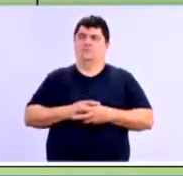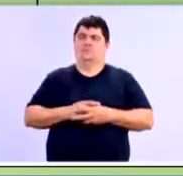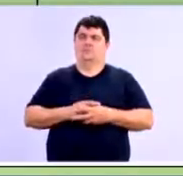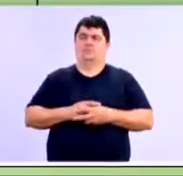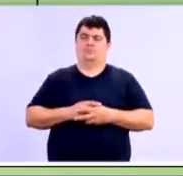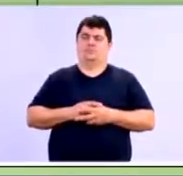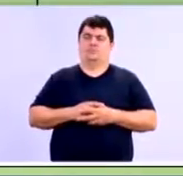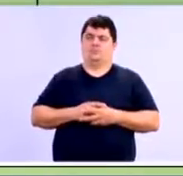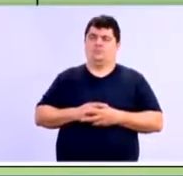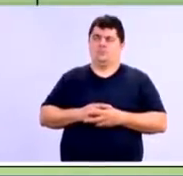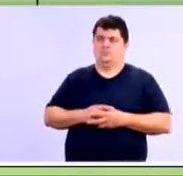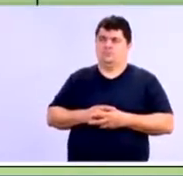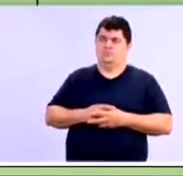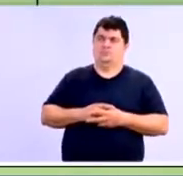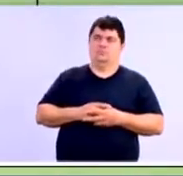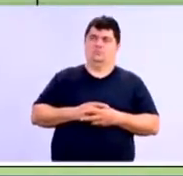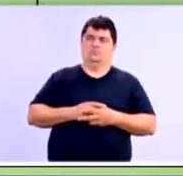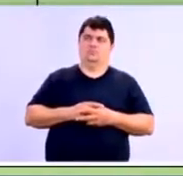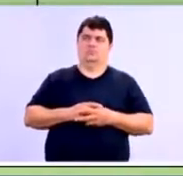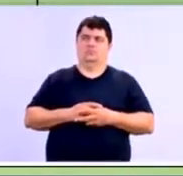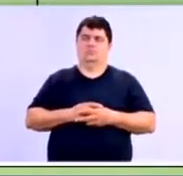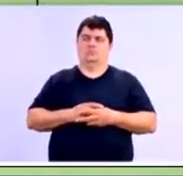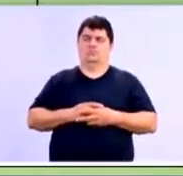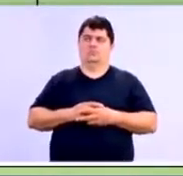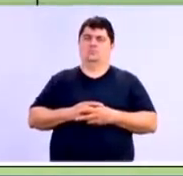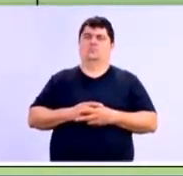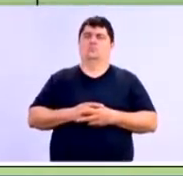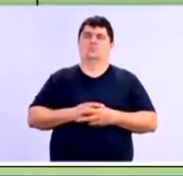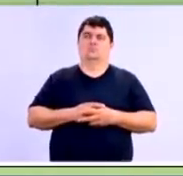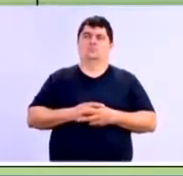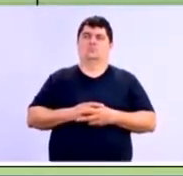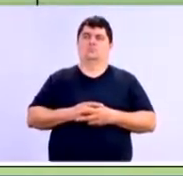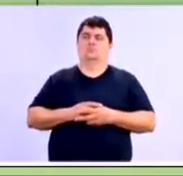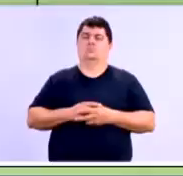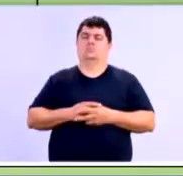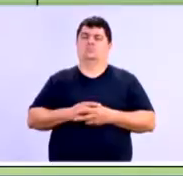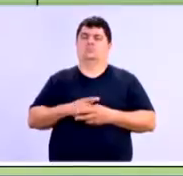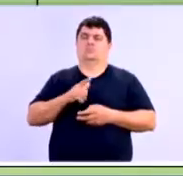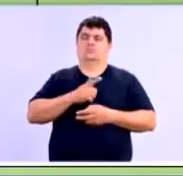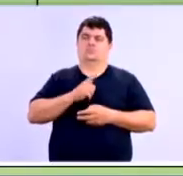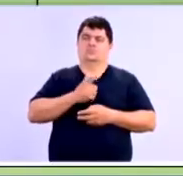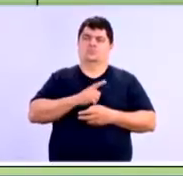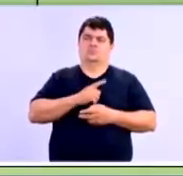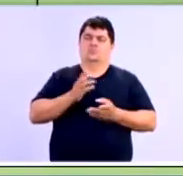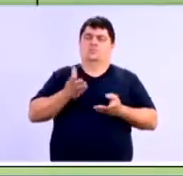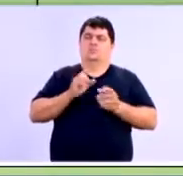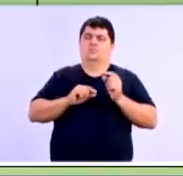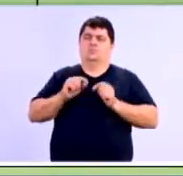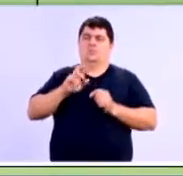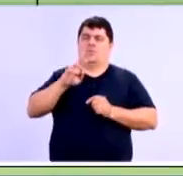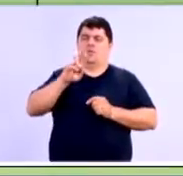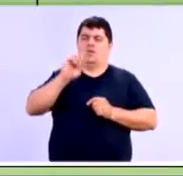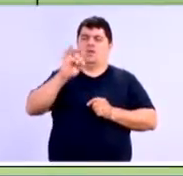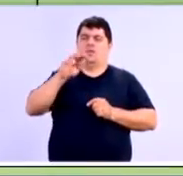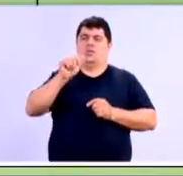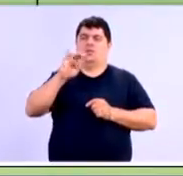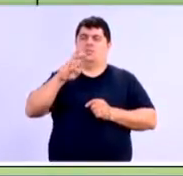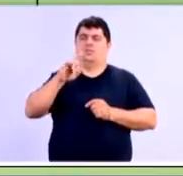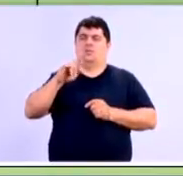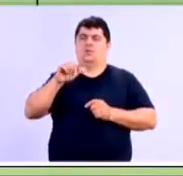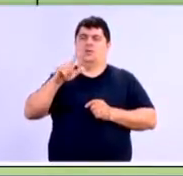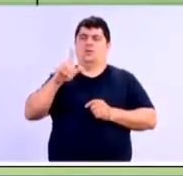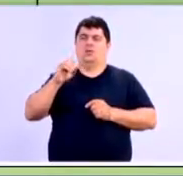atenção nisso, que aí pode errar na prova. Então aqui eu tenho agora o que?